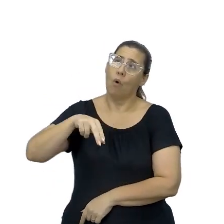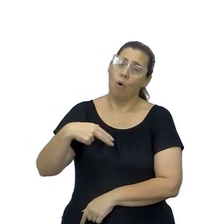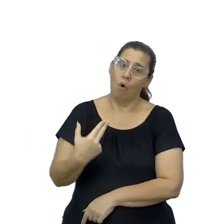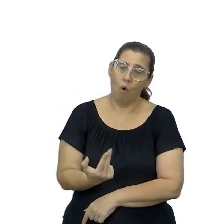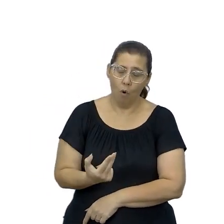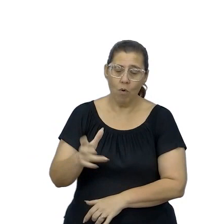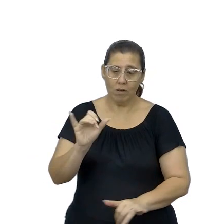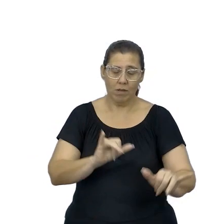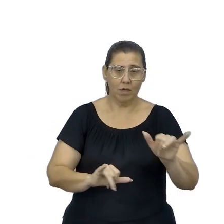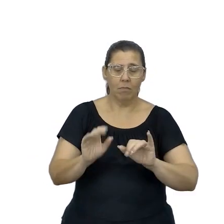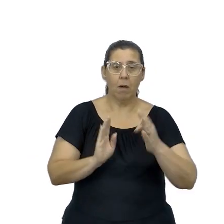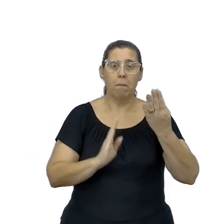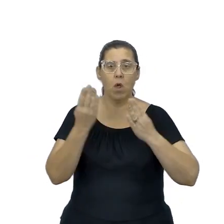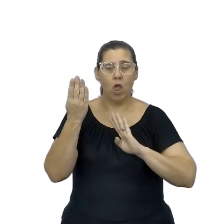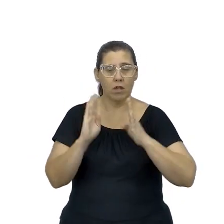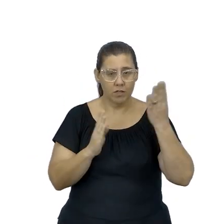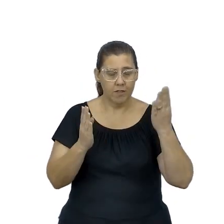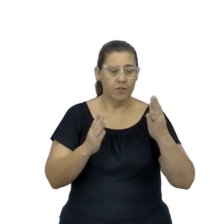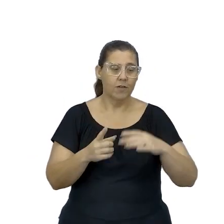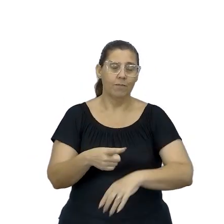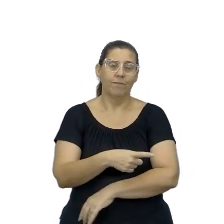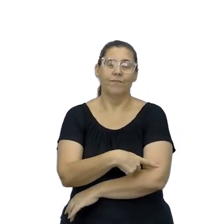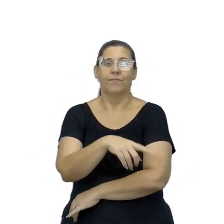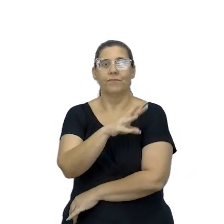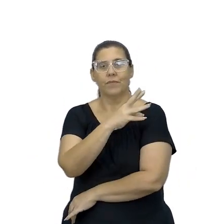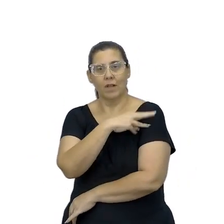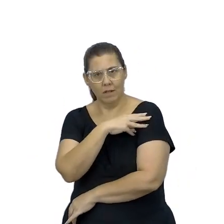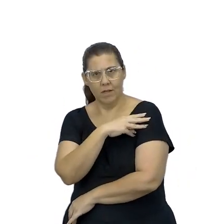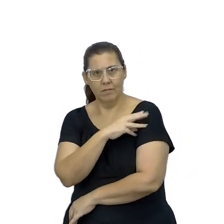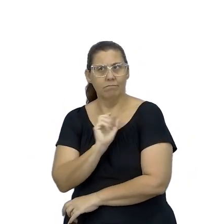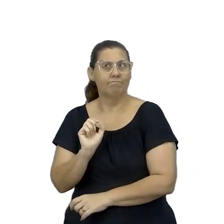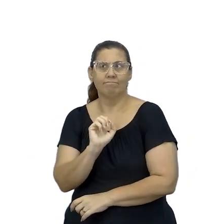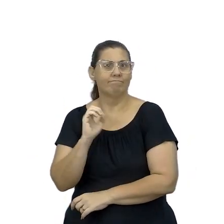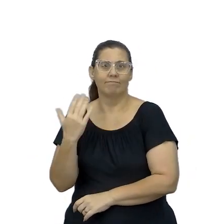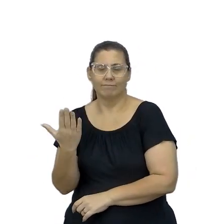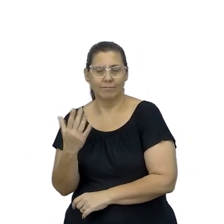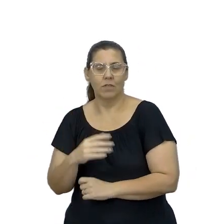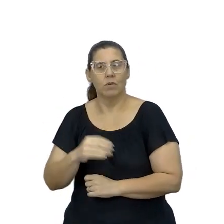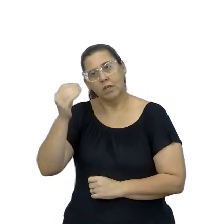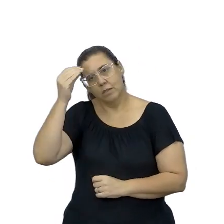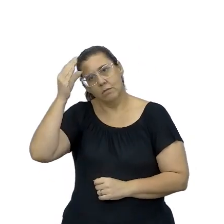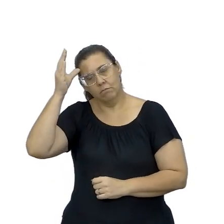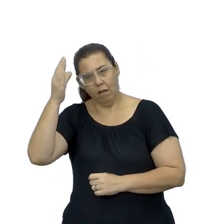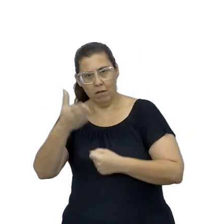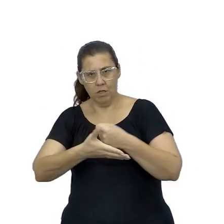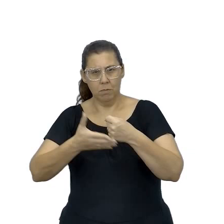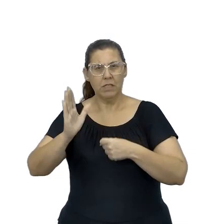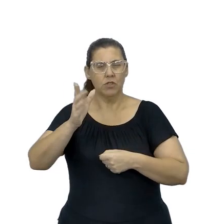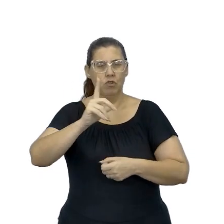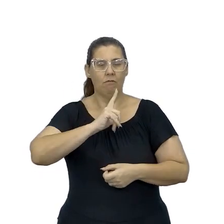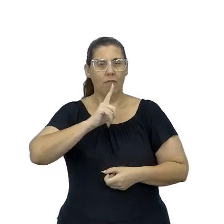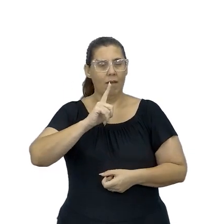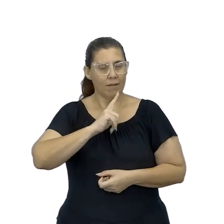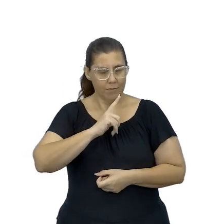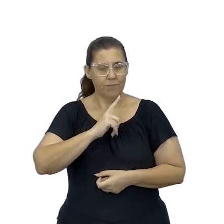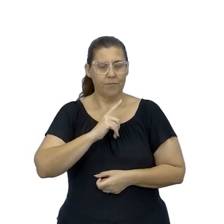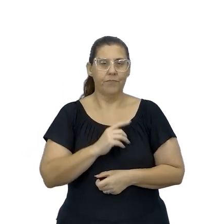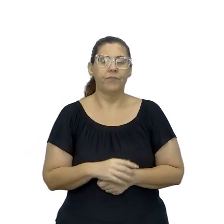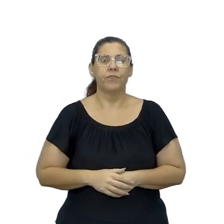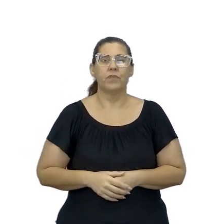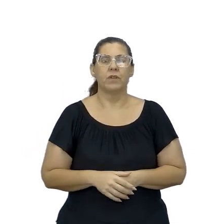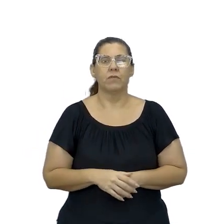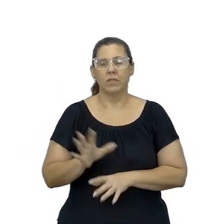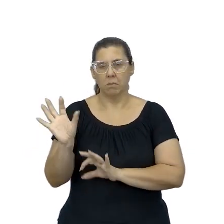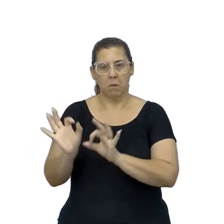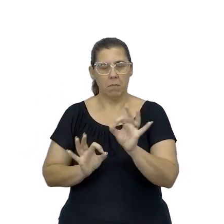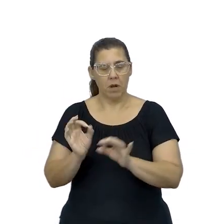e química no ensino médio. Resultado: com esse conhecimento basal que já existe, né, vai então ser